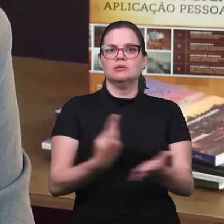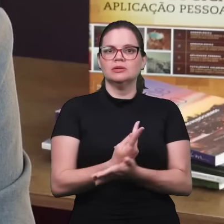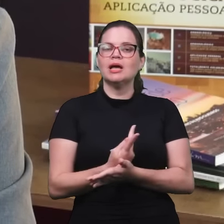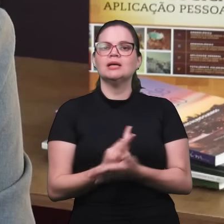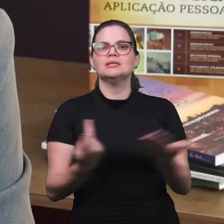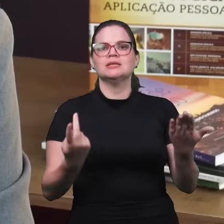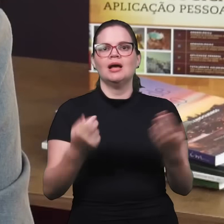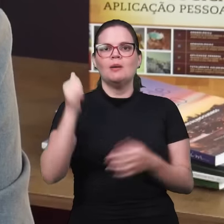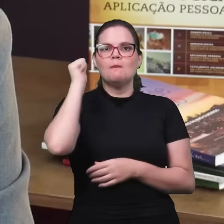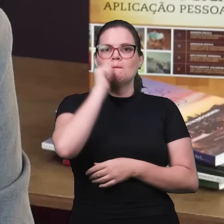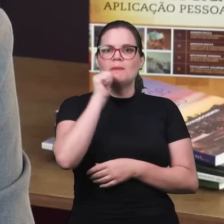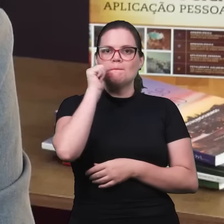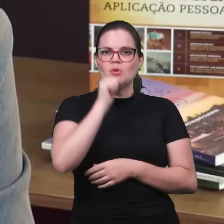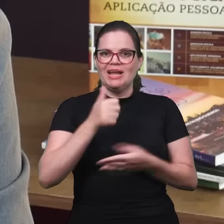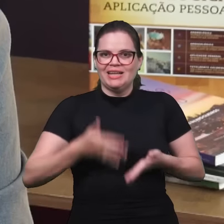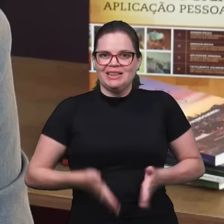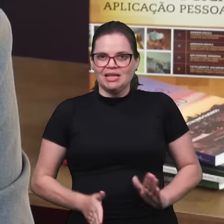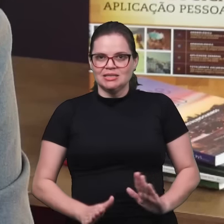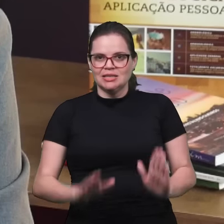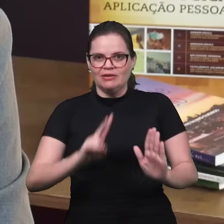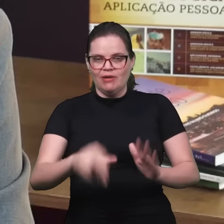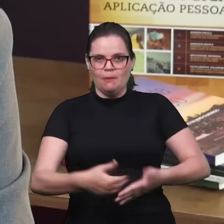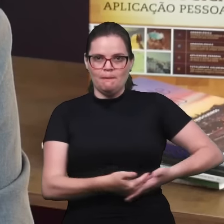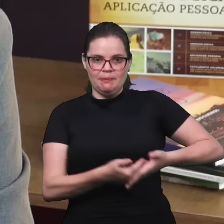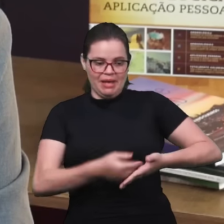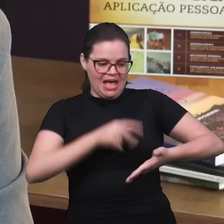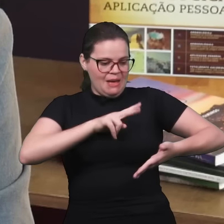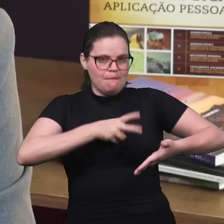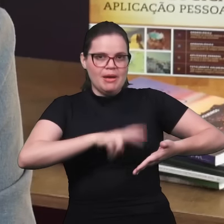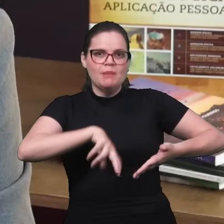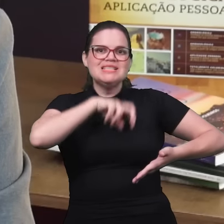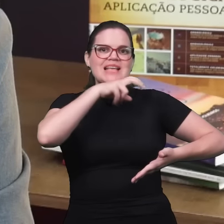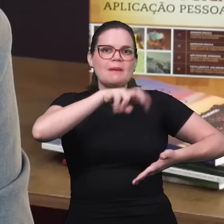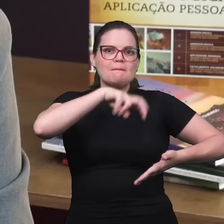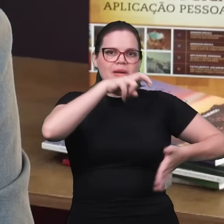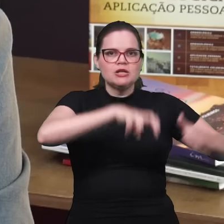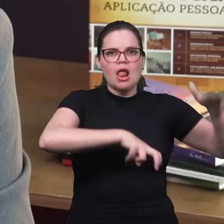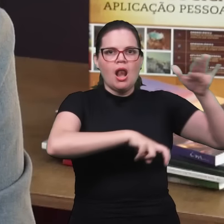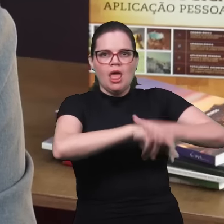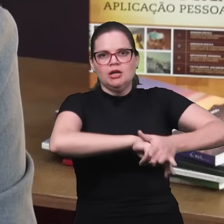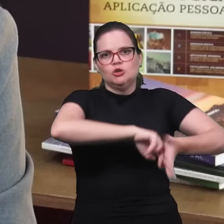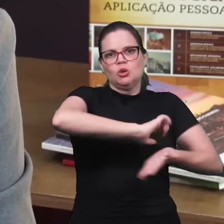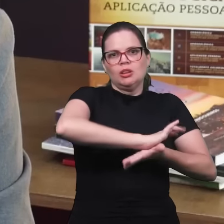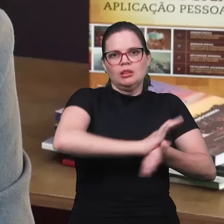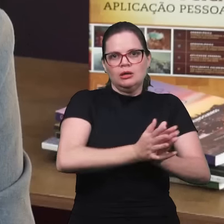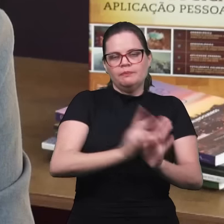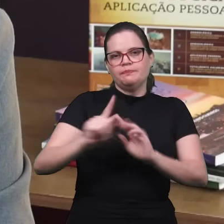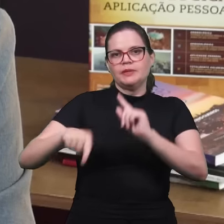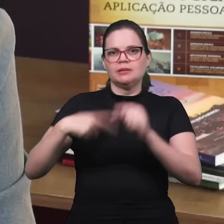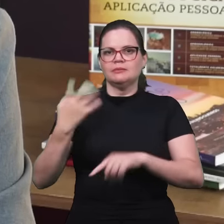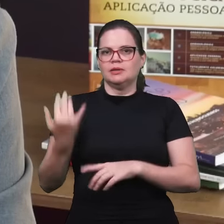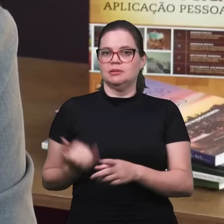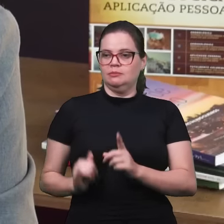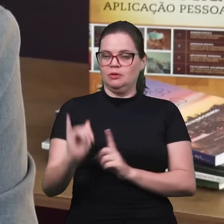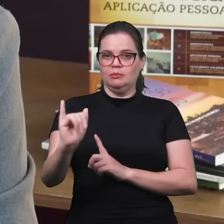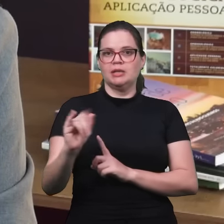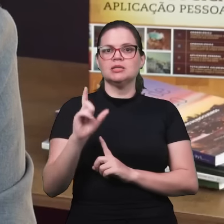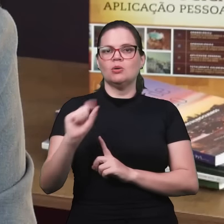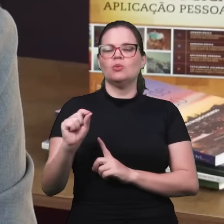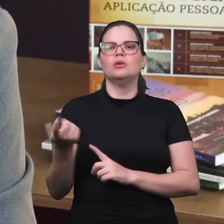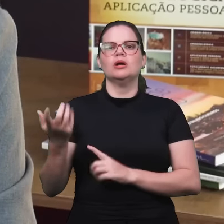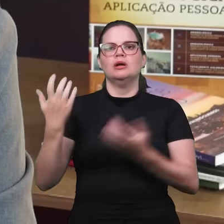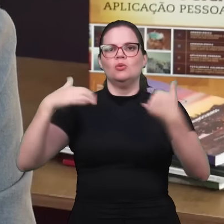Para Davi, o Senhor promete a Davi que assentaria um no trono de Davi que seria eterno. Então,